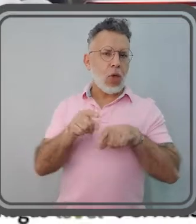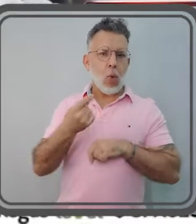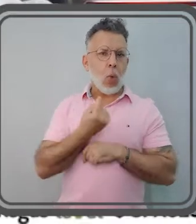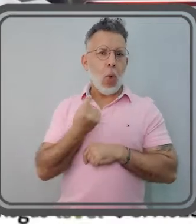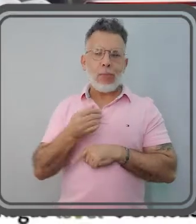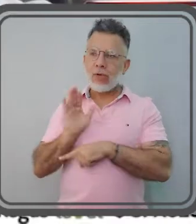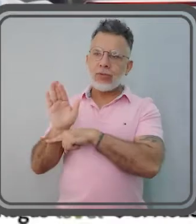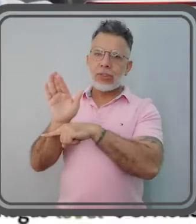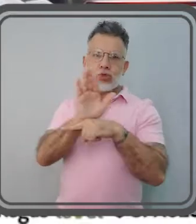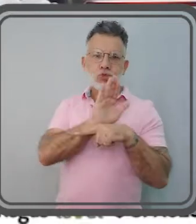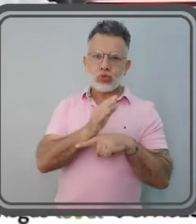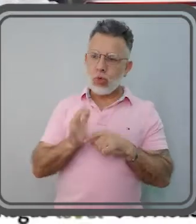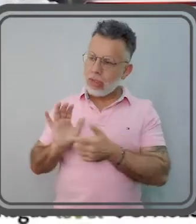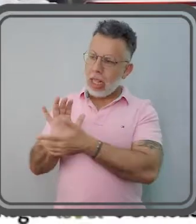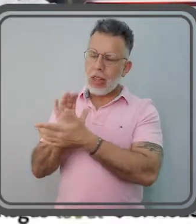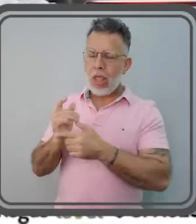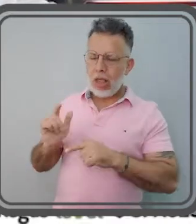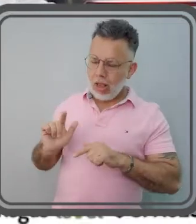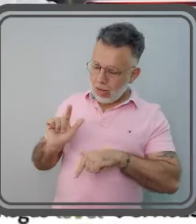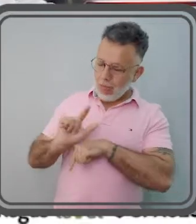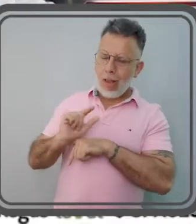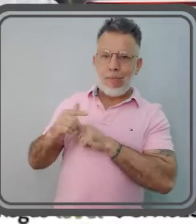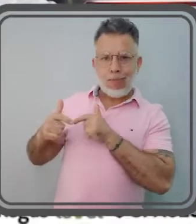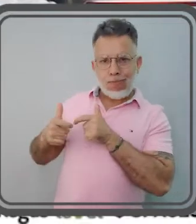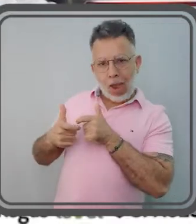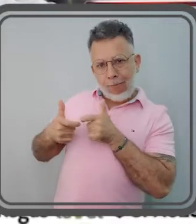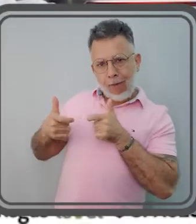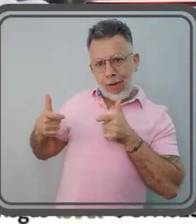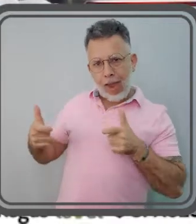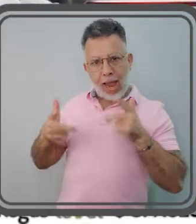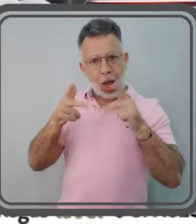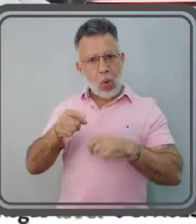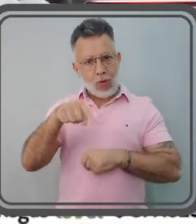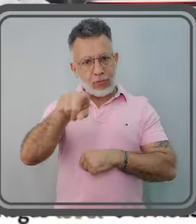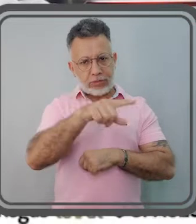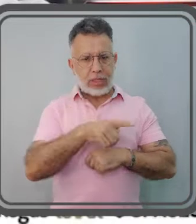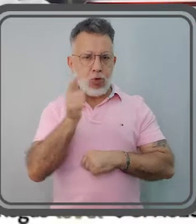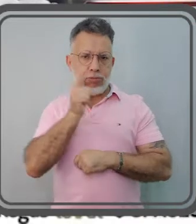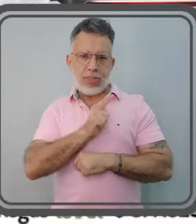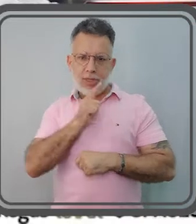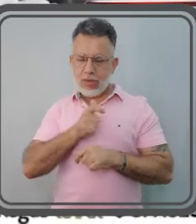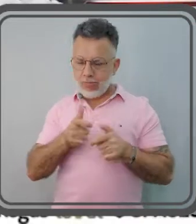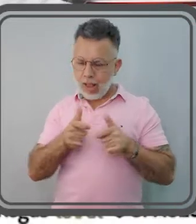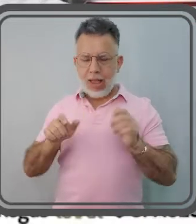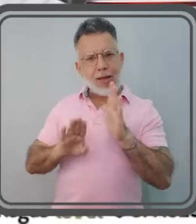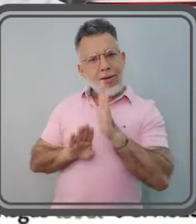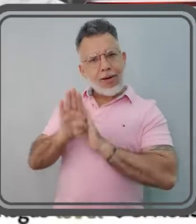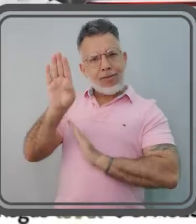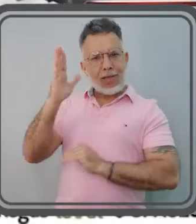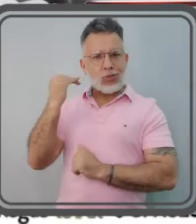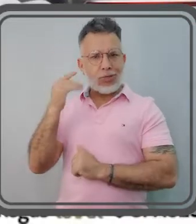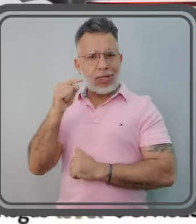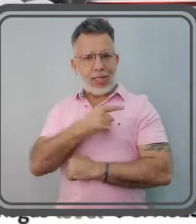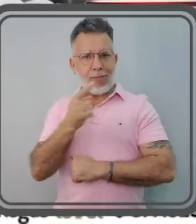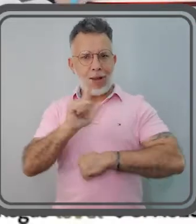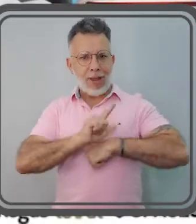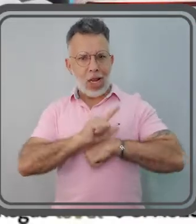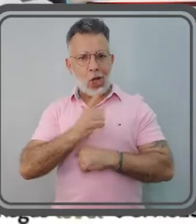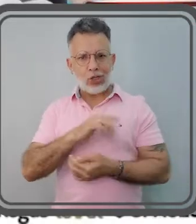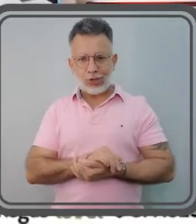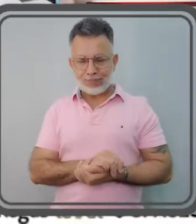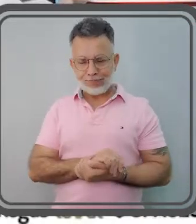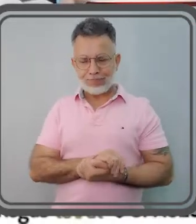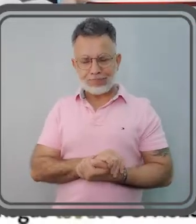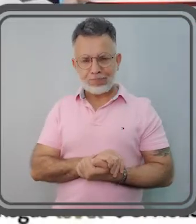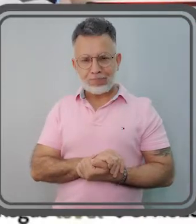você conseguiu ter sucesso nessa primeira unidade? Então, a gente montou a primeira unidade, os